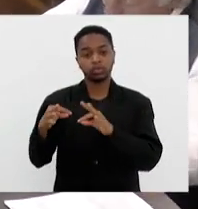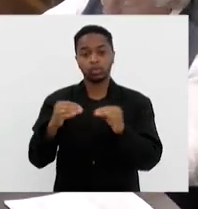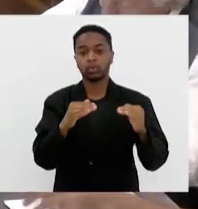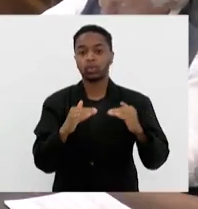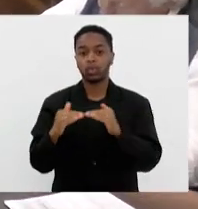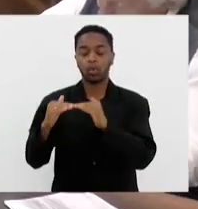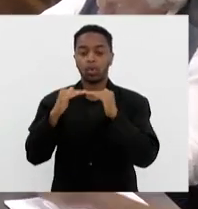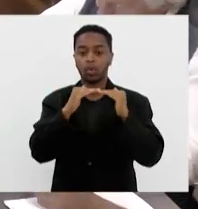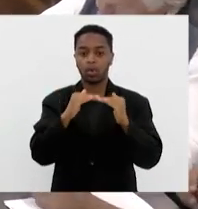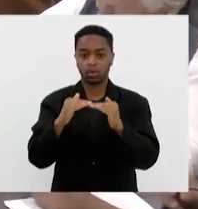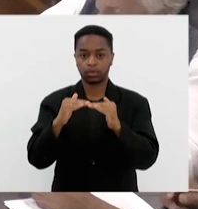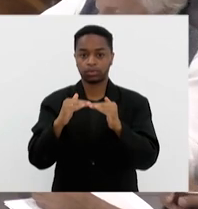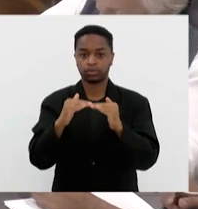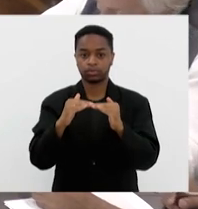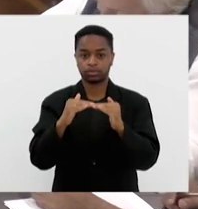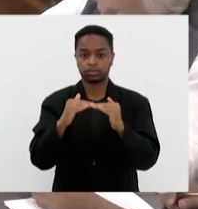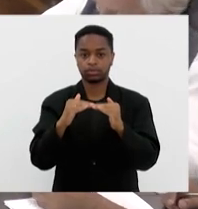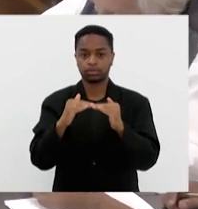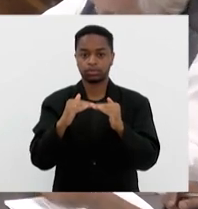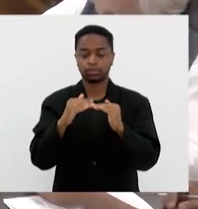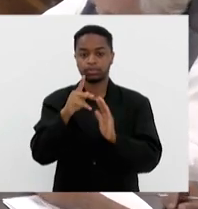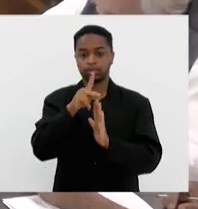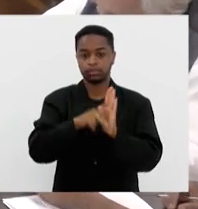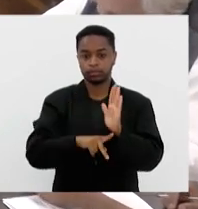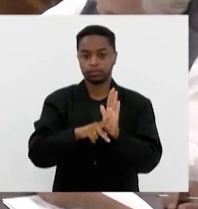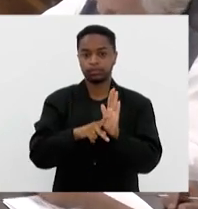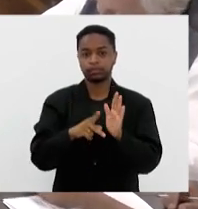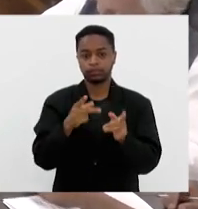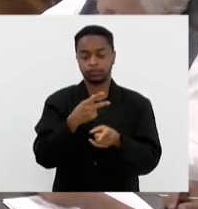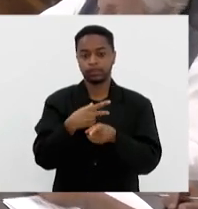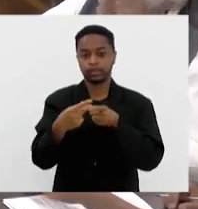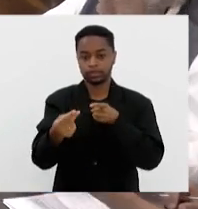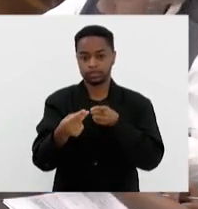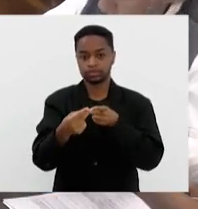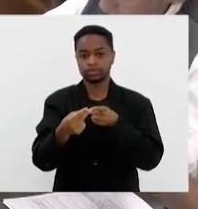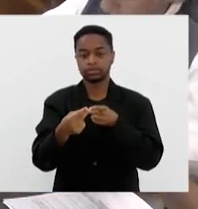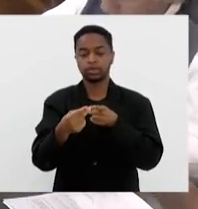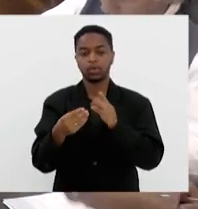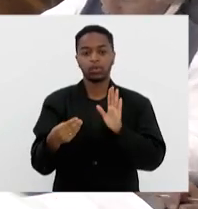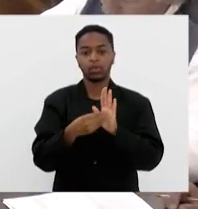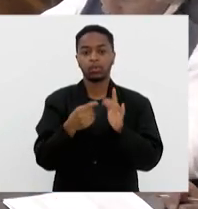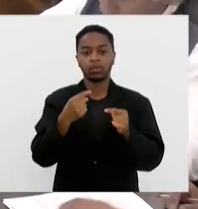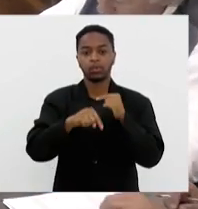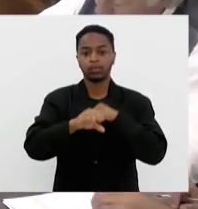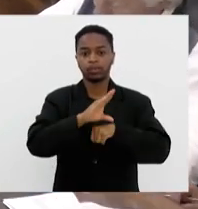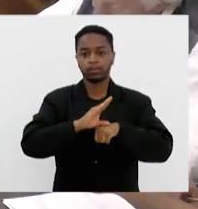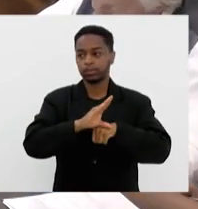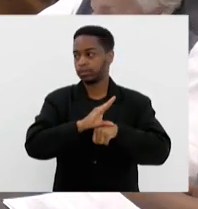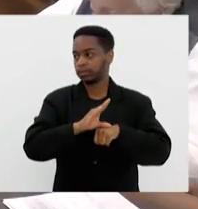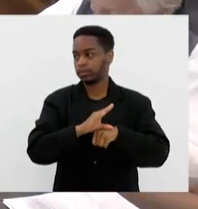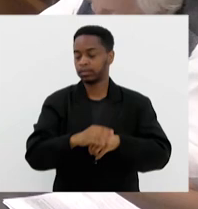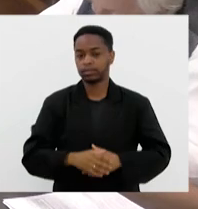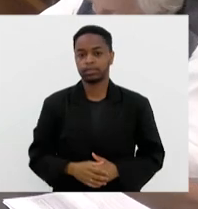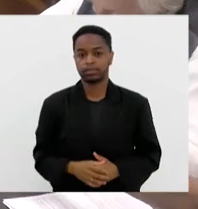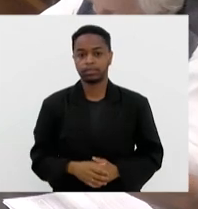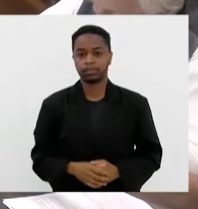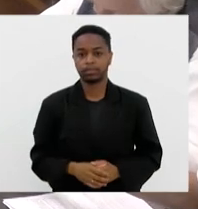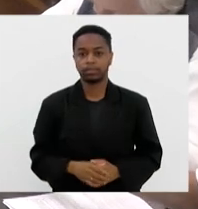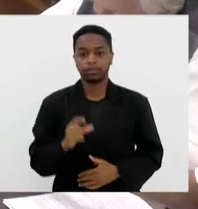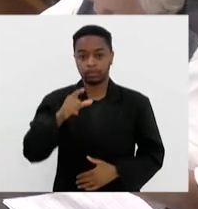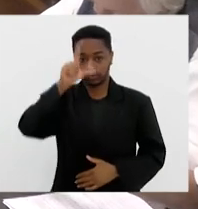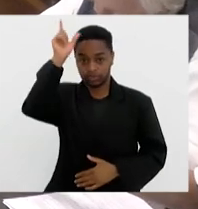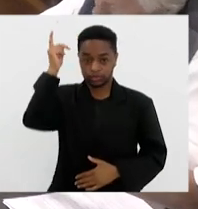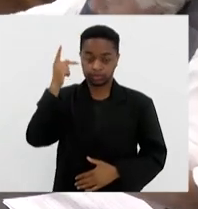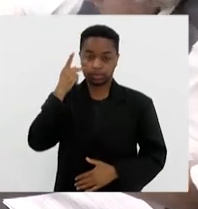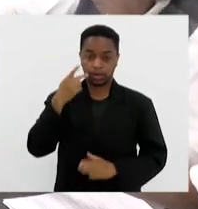unanimidade. O projeto venceu o voto da divergência pela inconstitucionalidade, designando o deputado Luiz Paulo relator